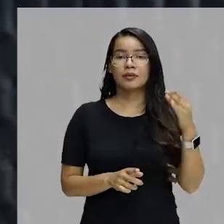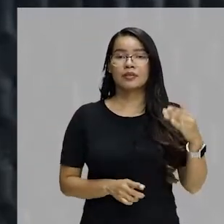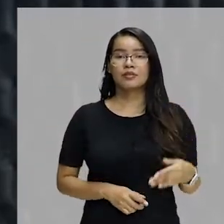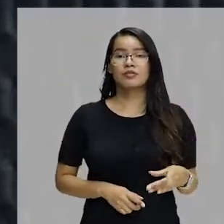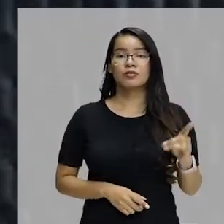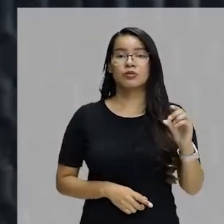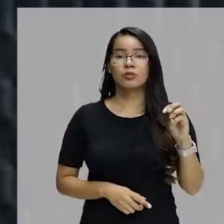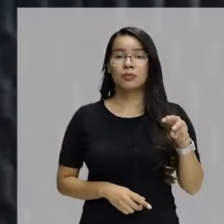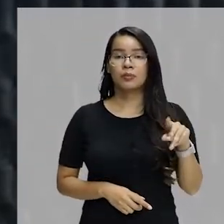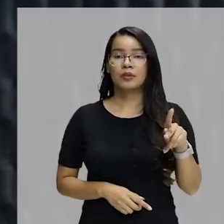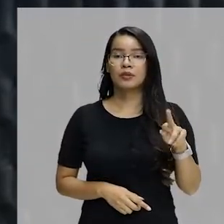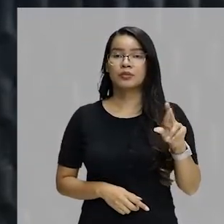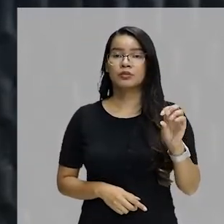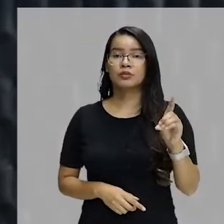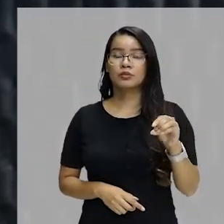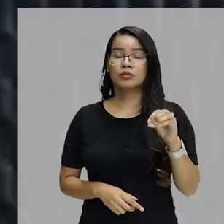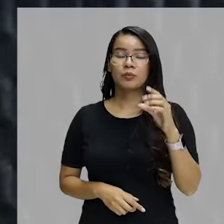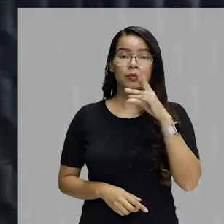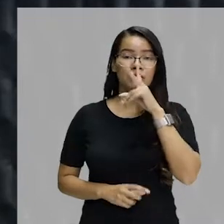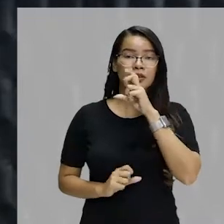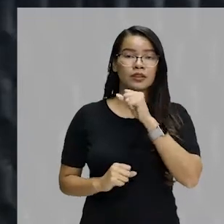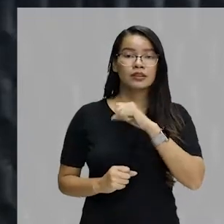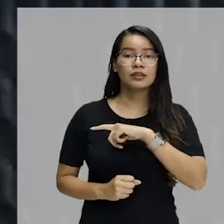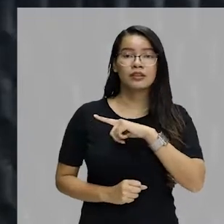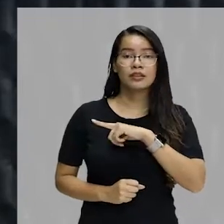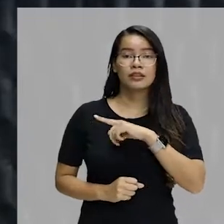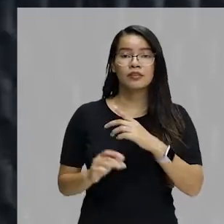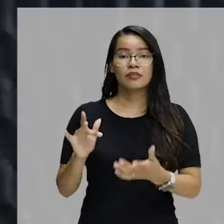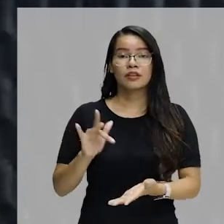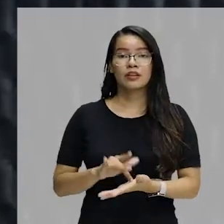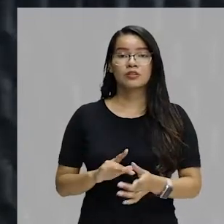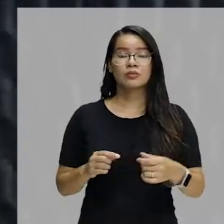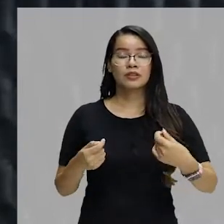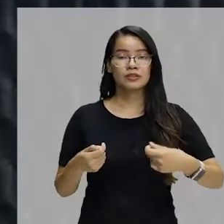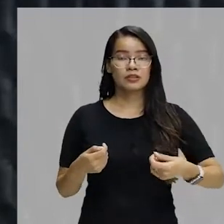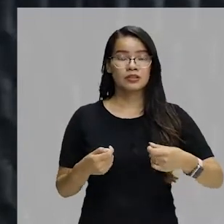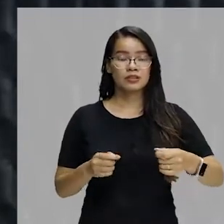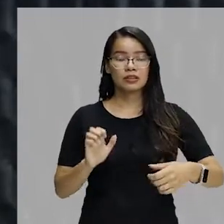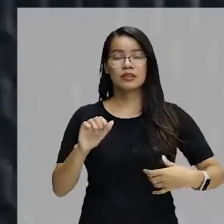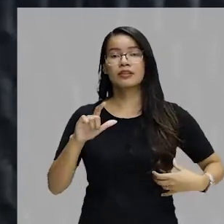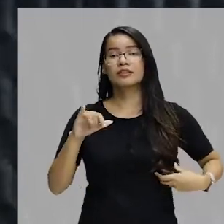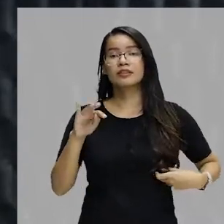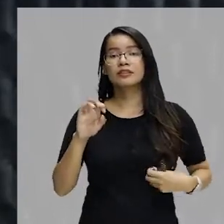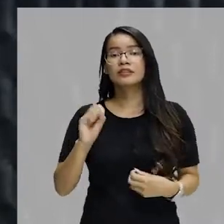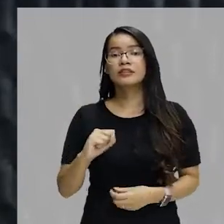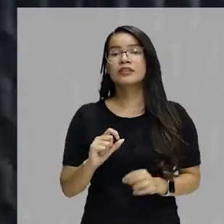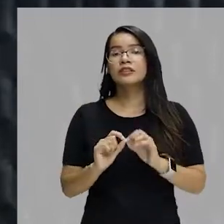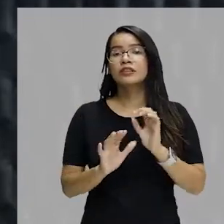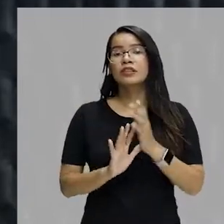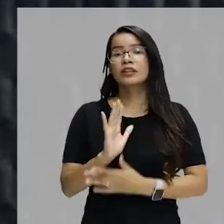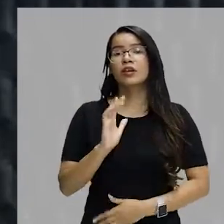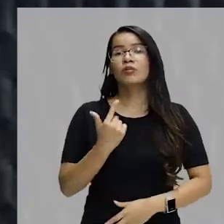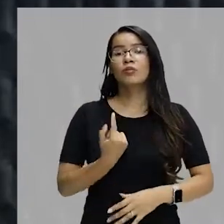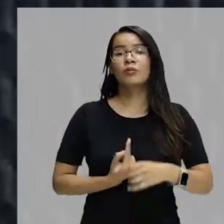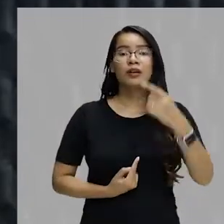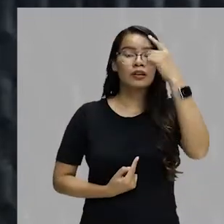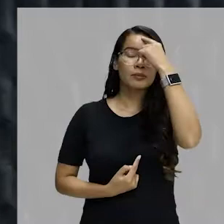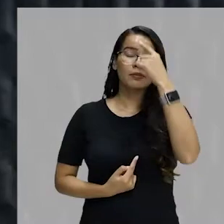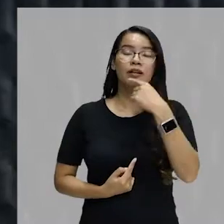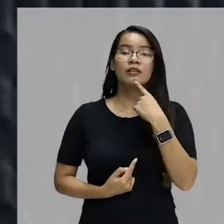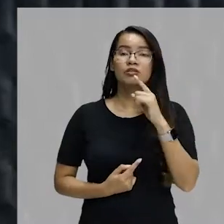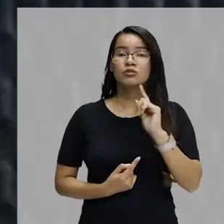poder. Existe, na verdade, uma necessidade dessas elites de construir uma imagem de um